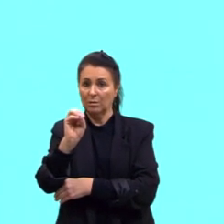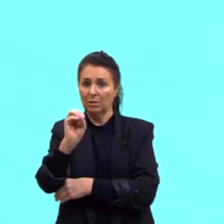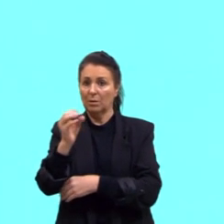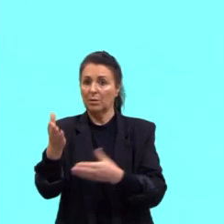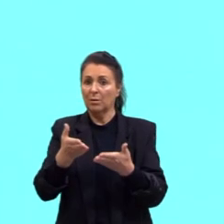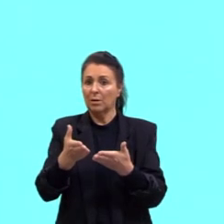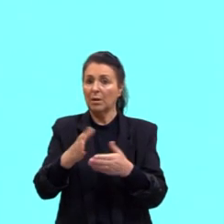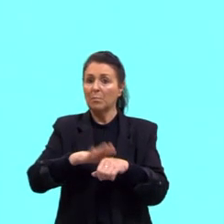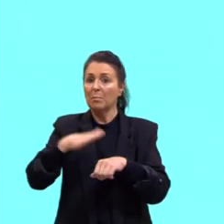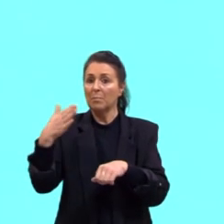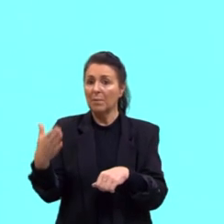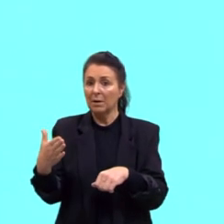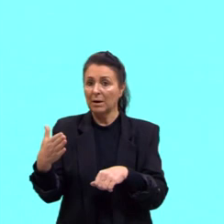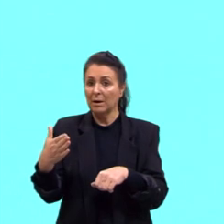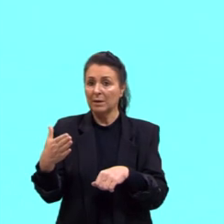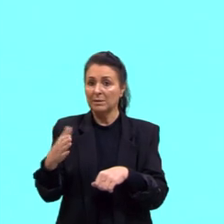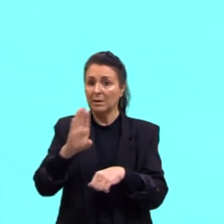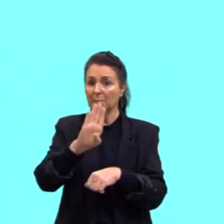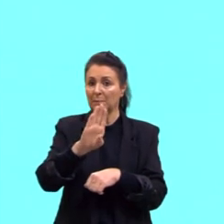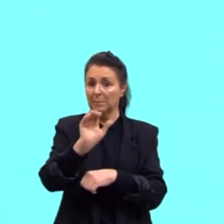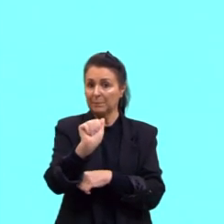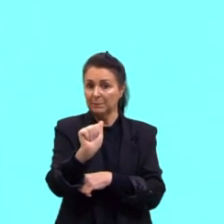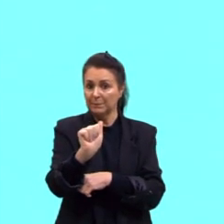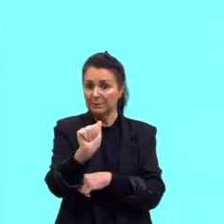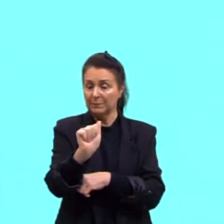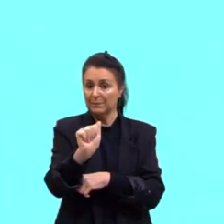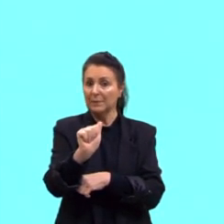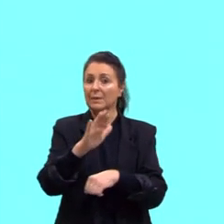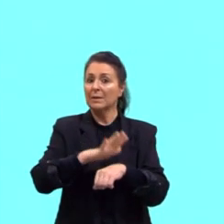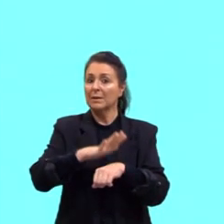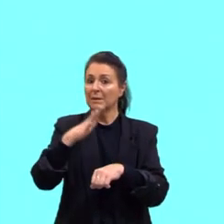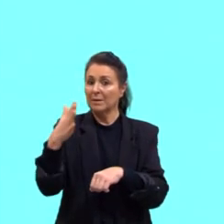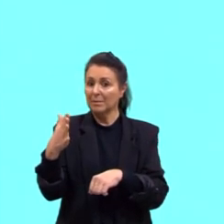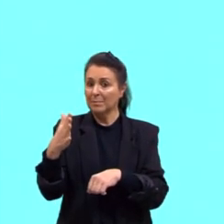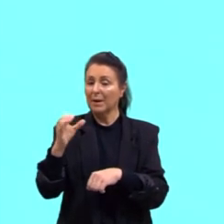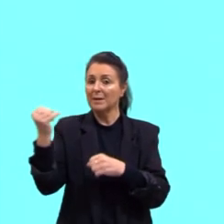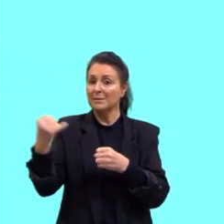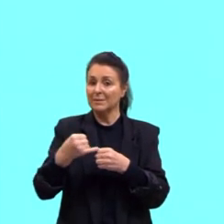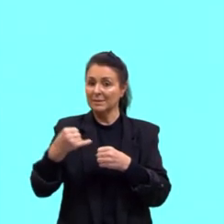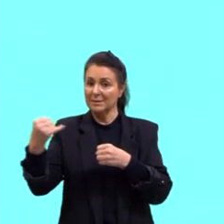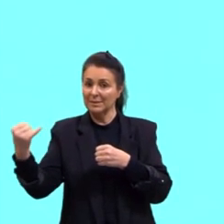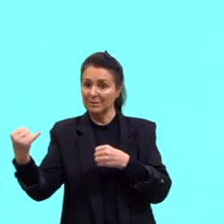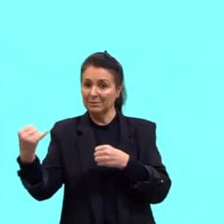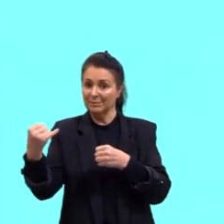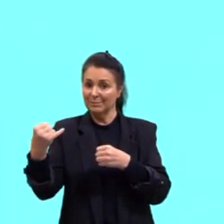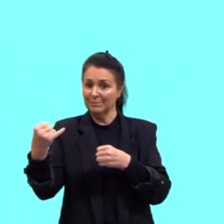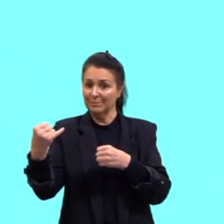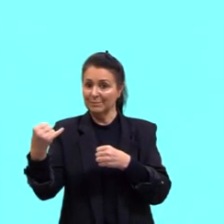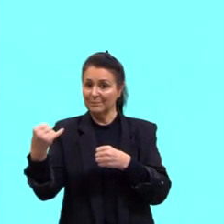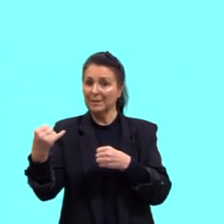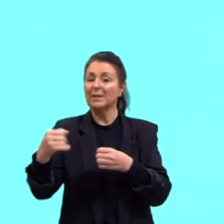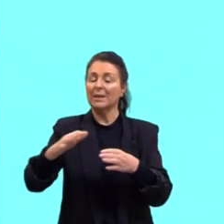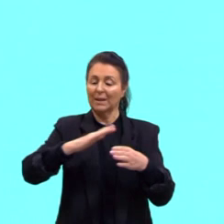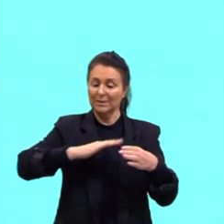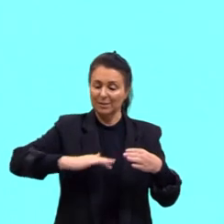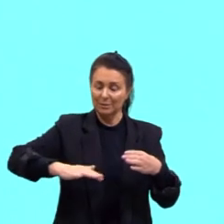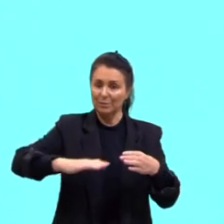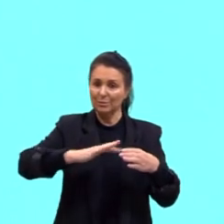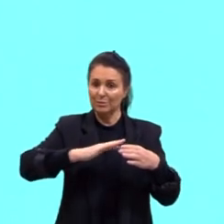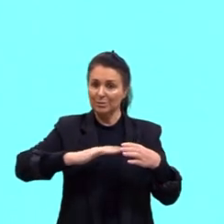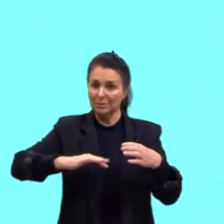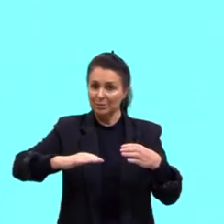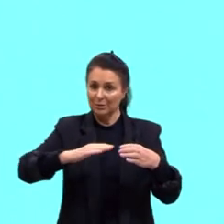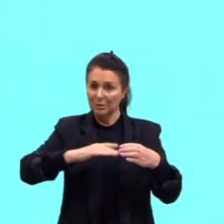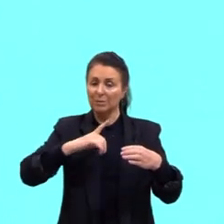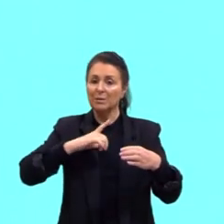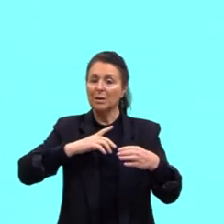mas se eu colocar mais barulho eu vou ter mais e uns do bairro nessa minha solução Ou seja